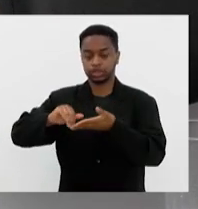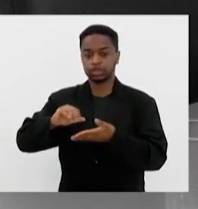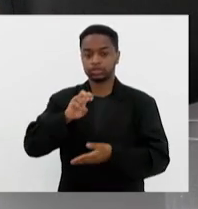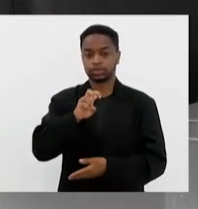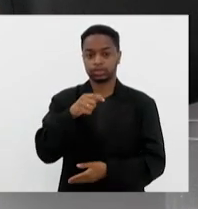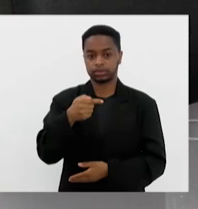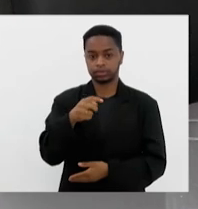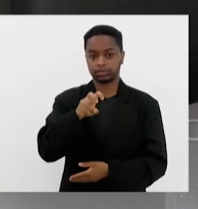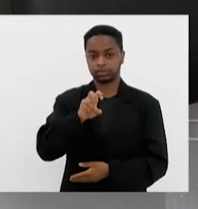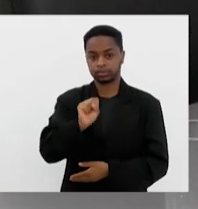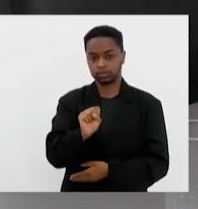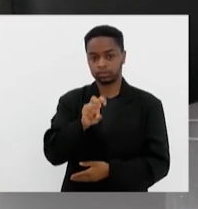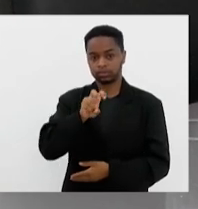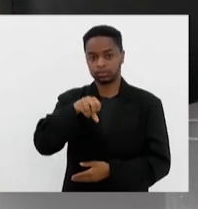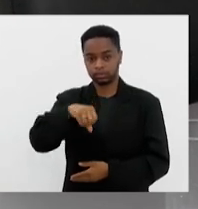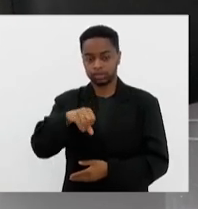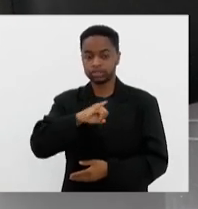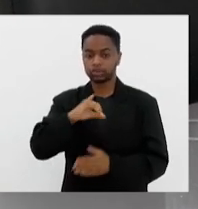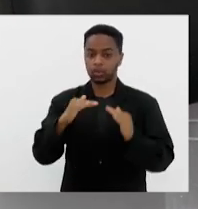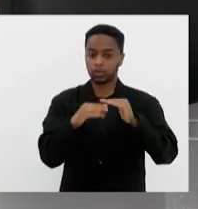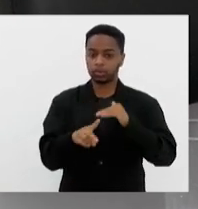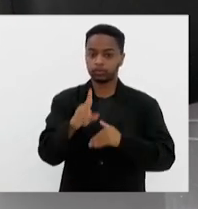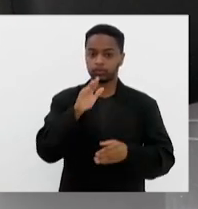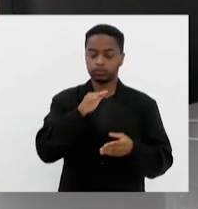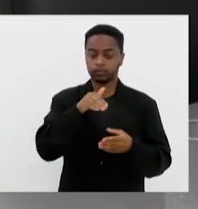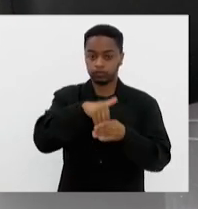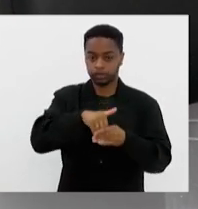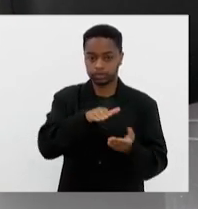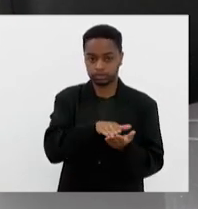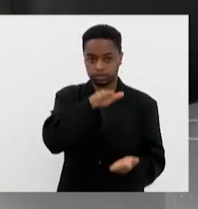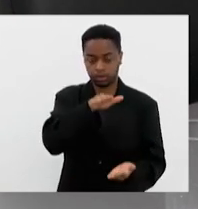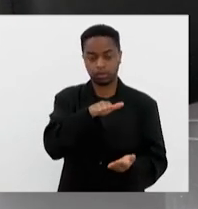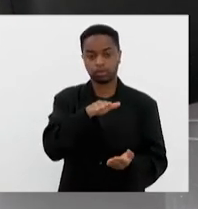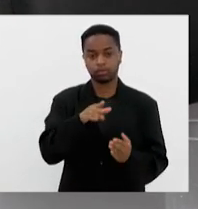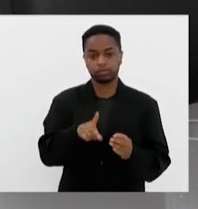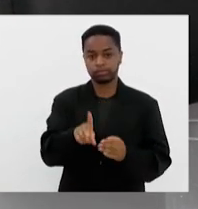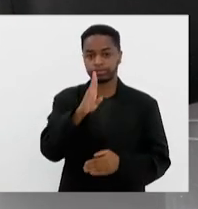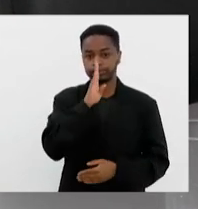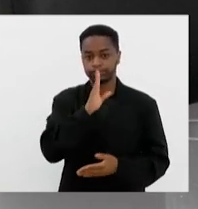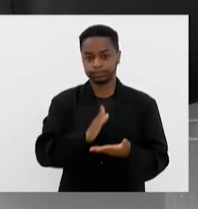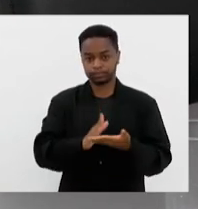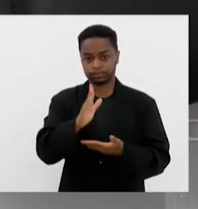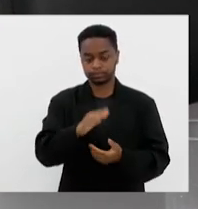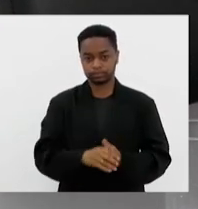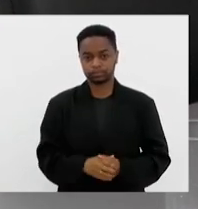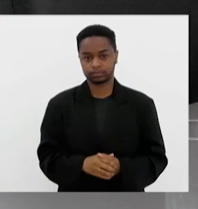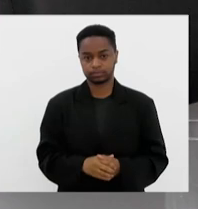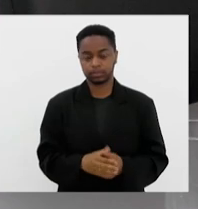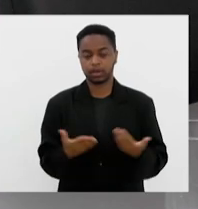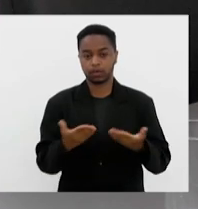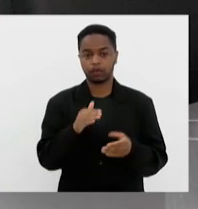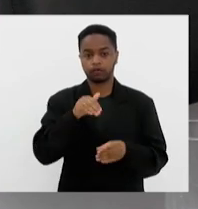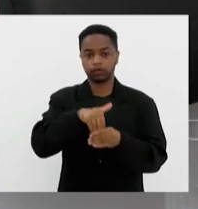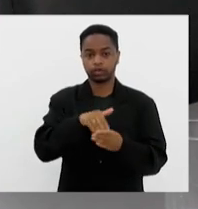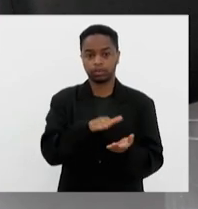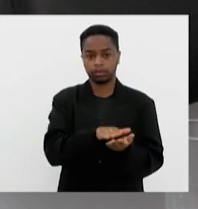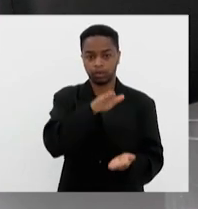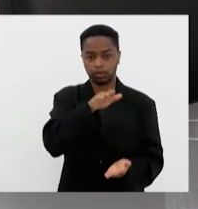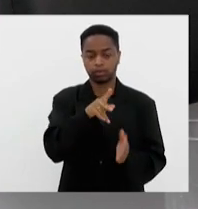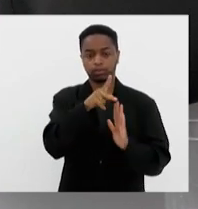57, 58 e 59. Senhores que aprovam a votação em bloco, permaneçam como estão, aprovado. Então, a votação em bloco dos